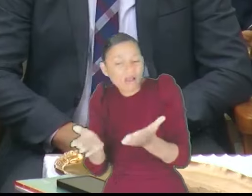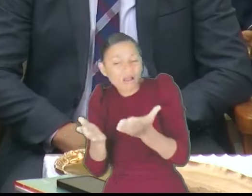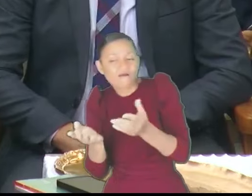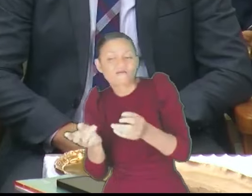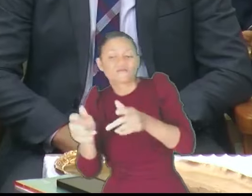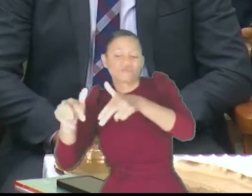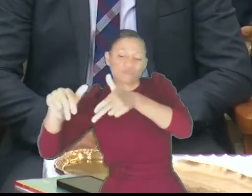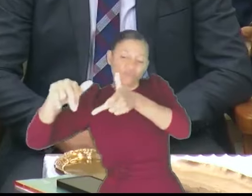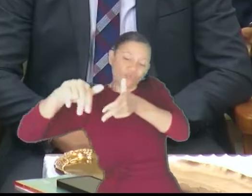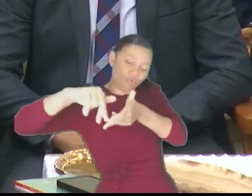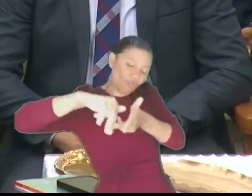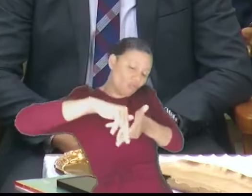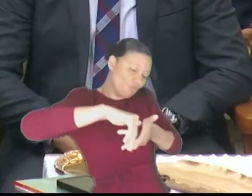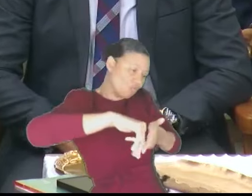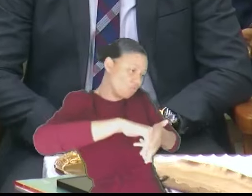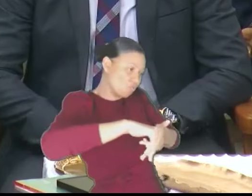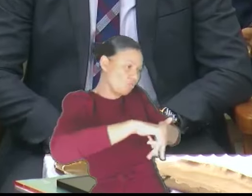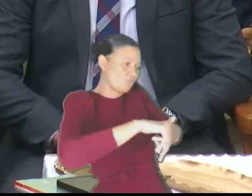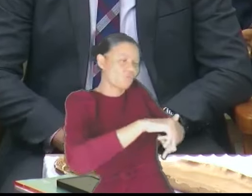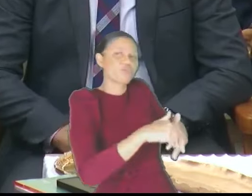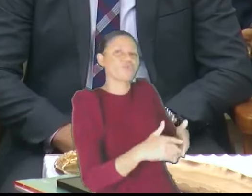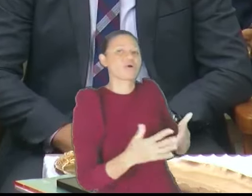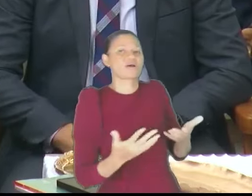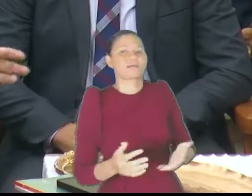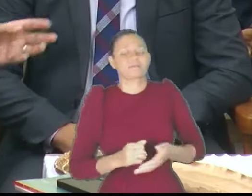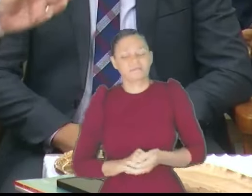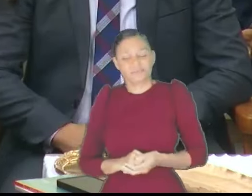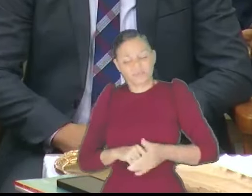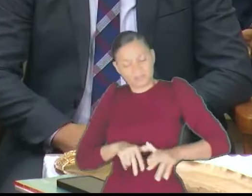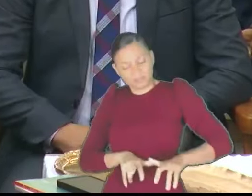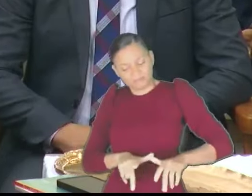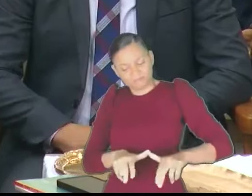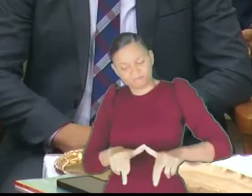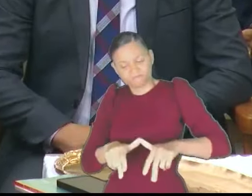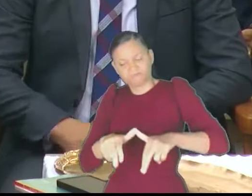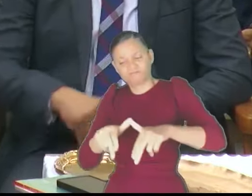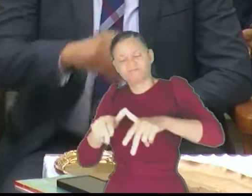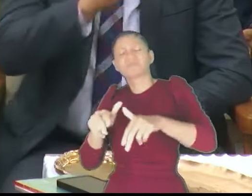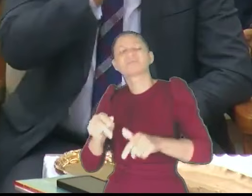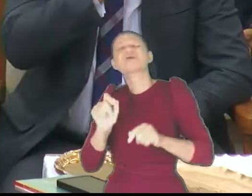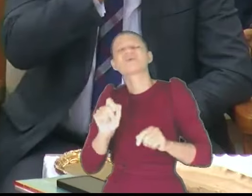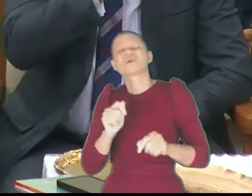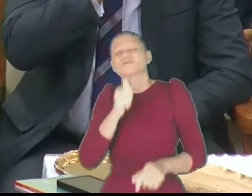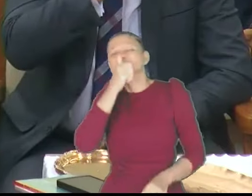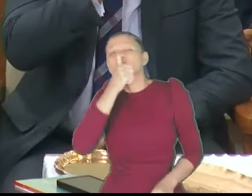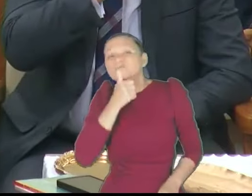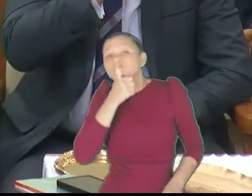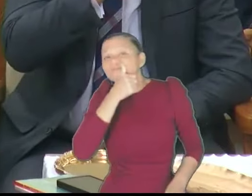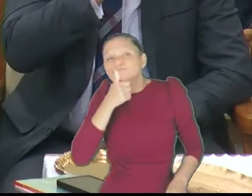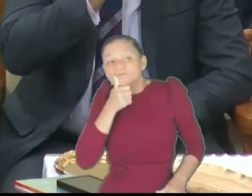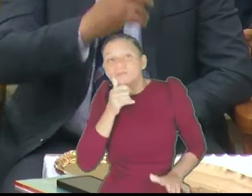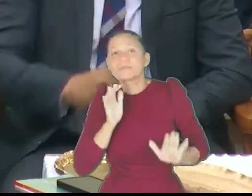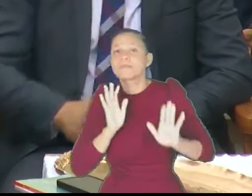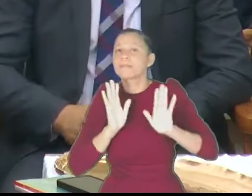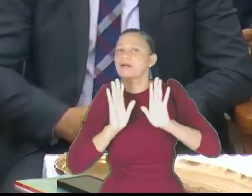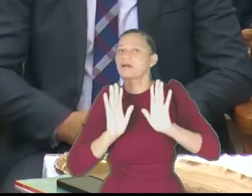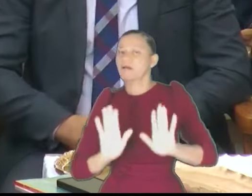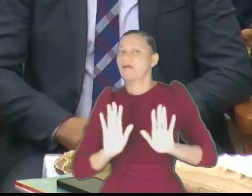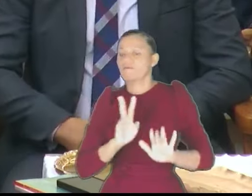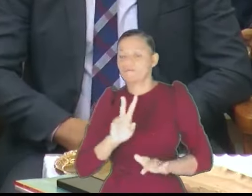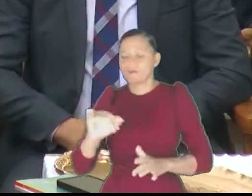tornaremos para vós. Abraão está subindo para sacrificar, mas ele está dizendo: olha, o que